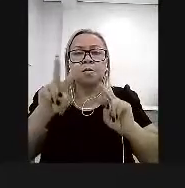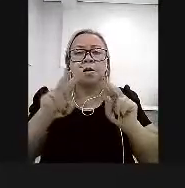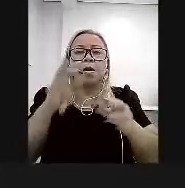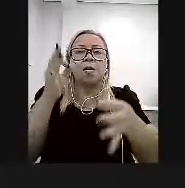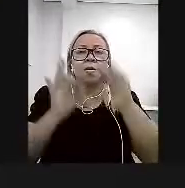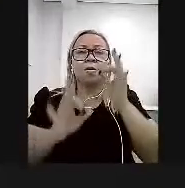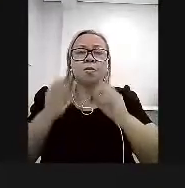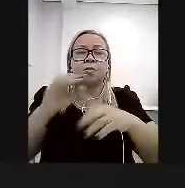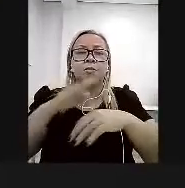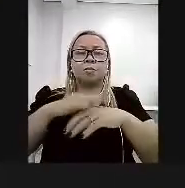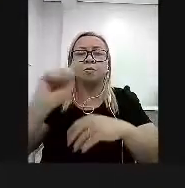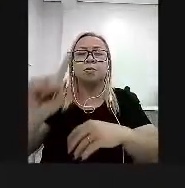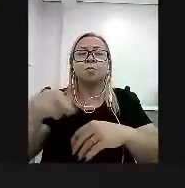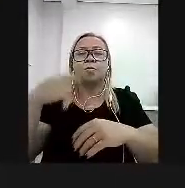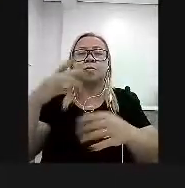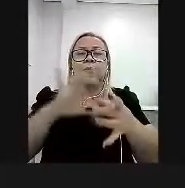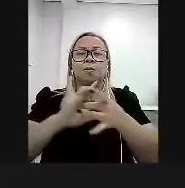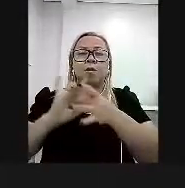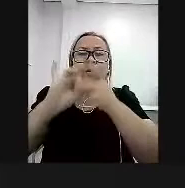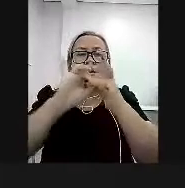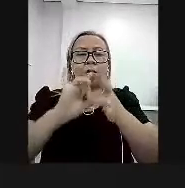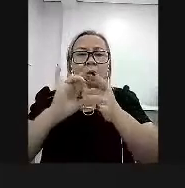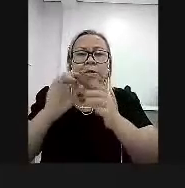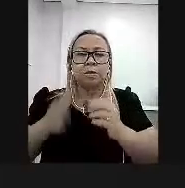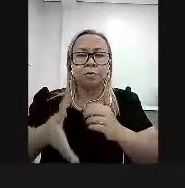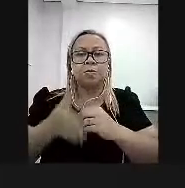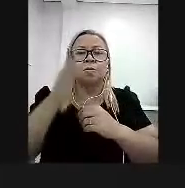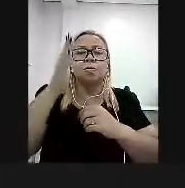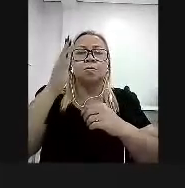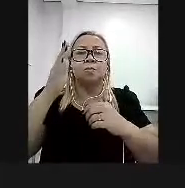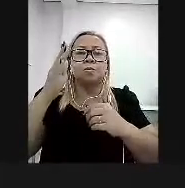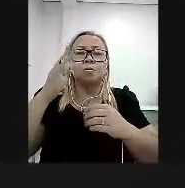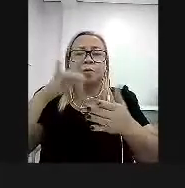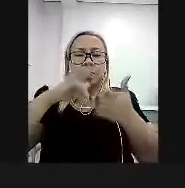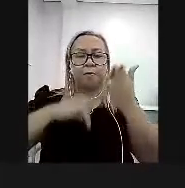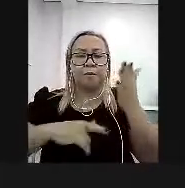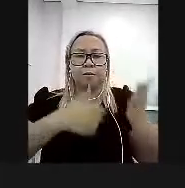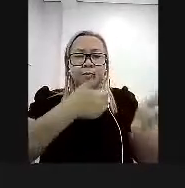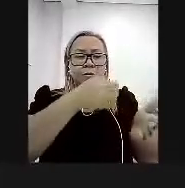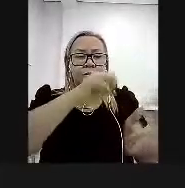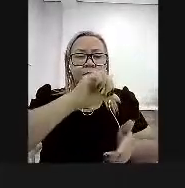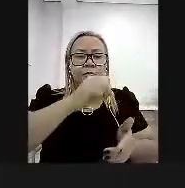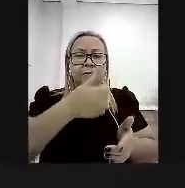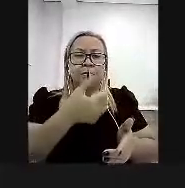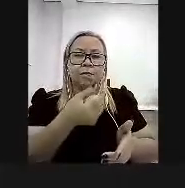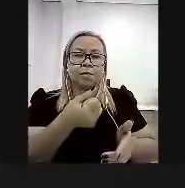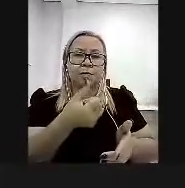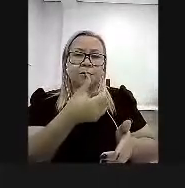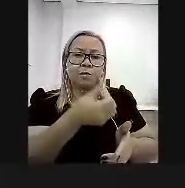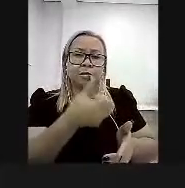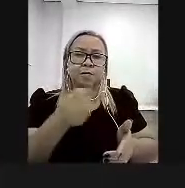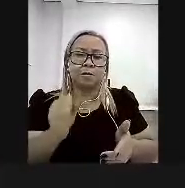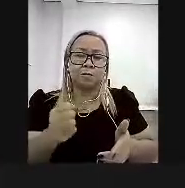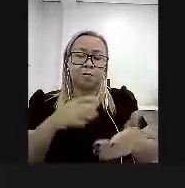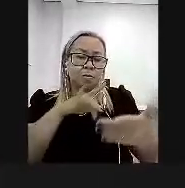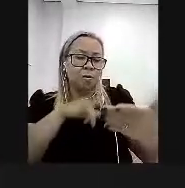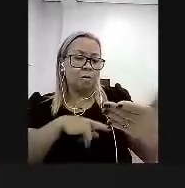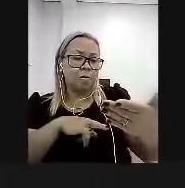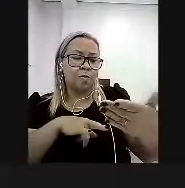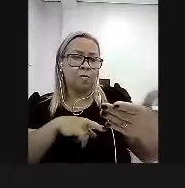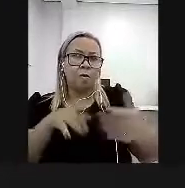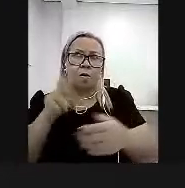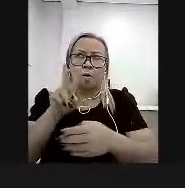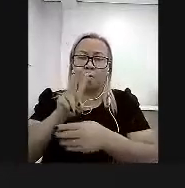que tem uma ligação direta com essa ficha 68, quando eu coloquei os dois olhos na estátua da justiça. Foi na